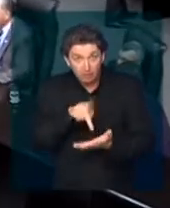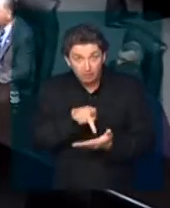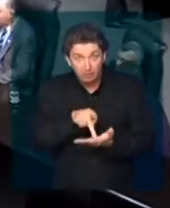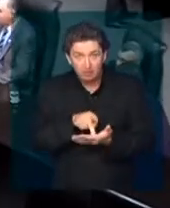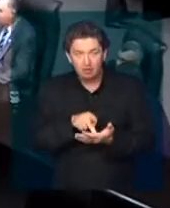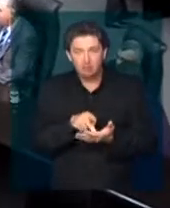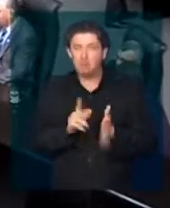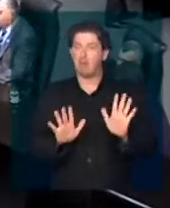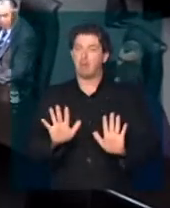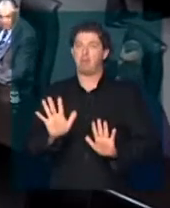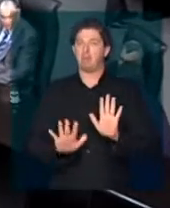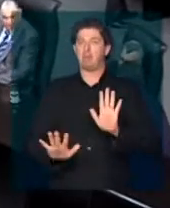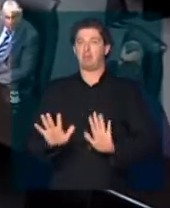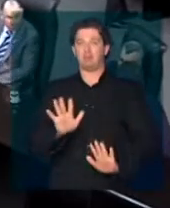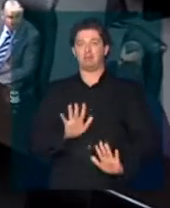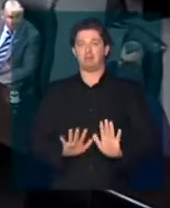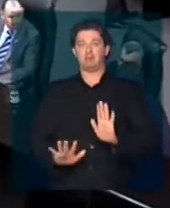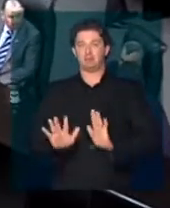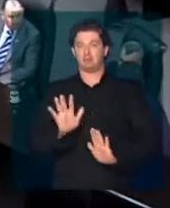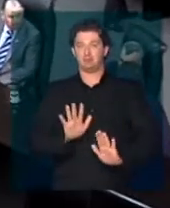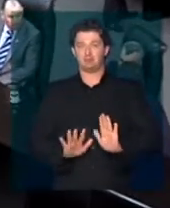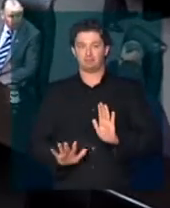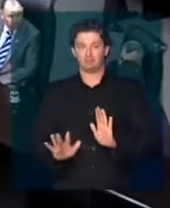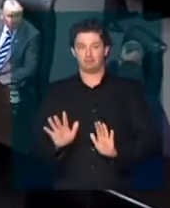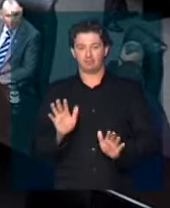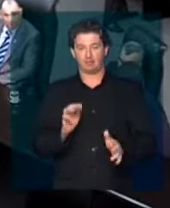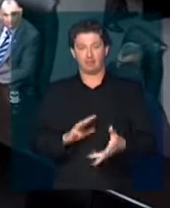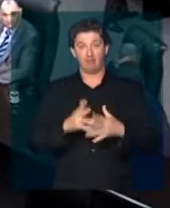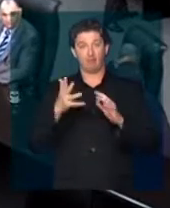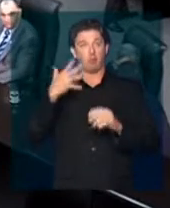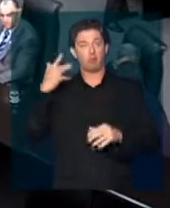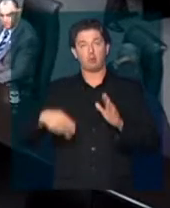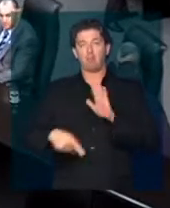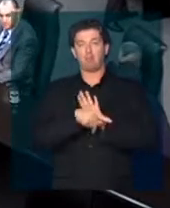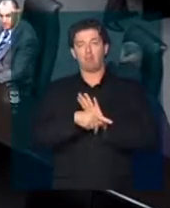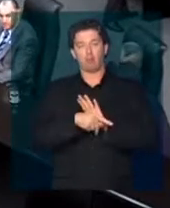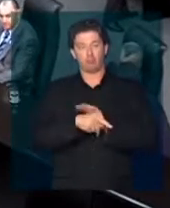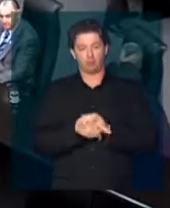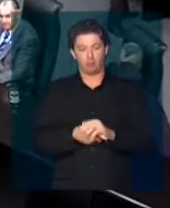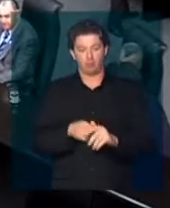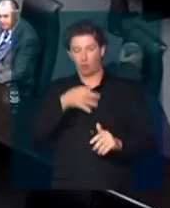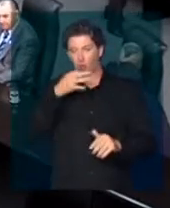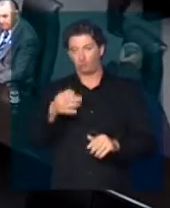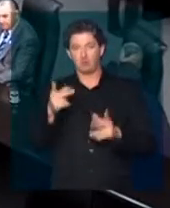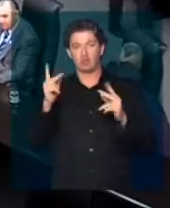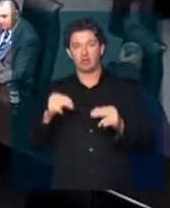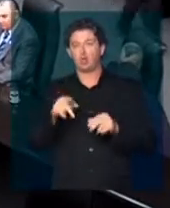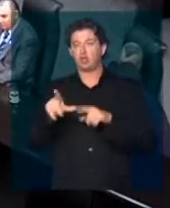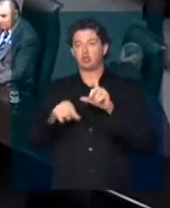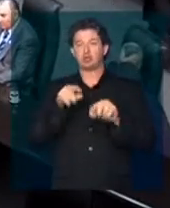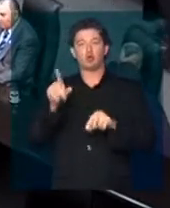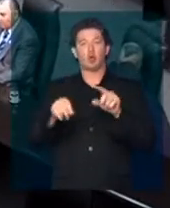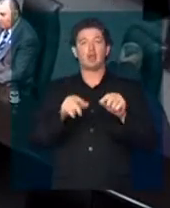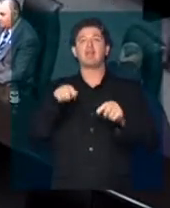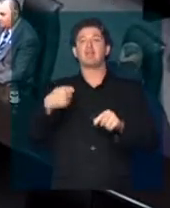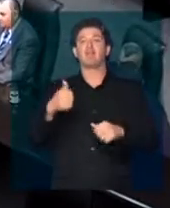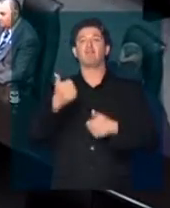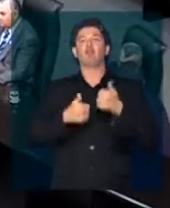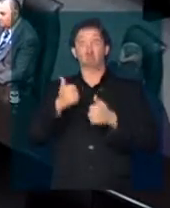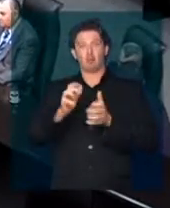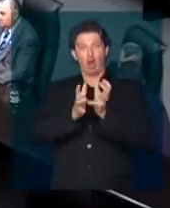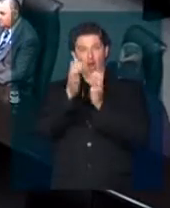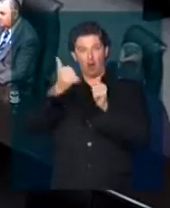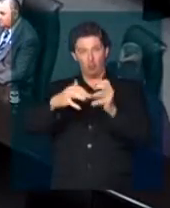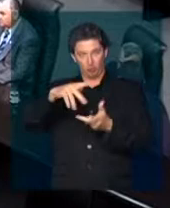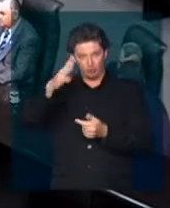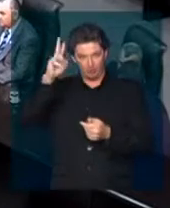verdade, todo mundo tem a sua reforma política, igual todo mundo tinha a sua escalação de seleção brasileira para disputar a Copa